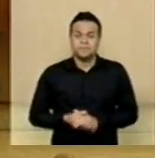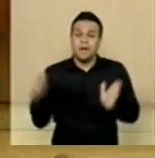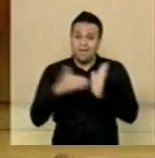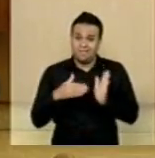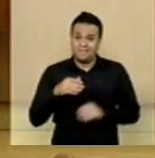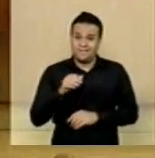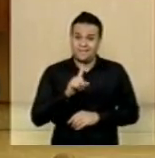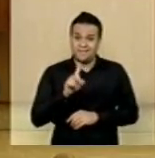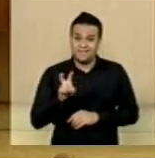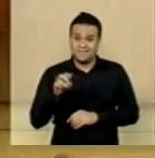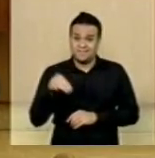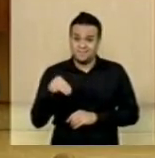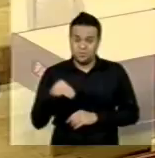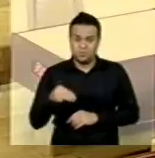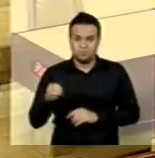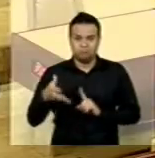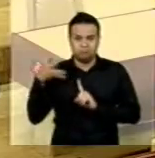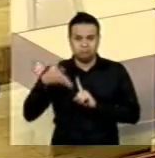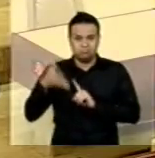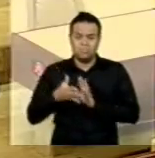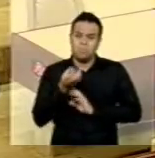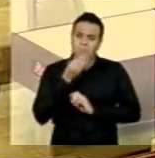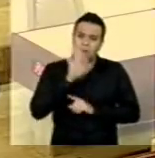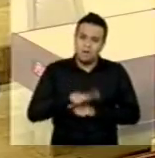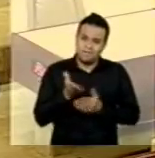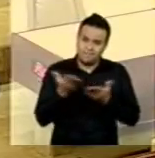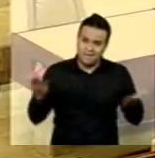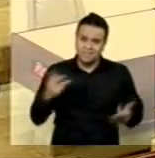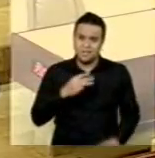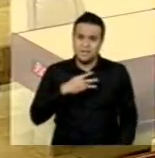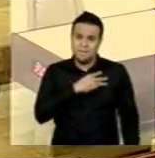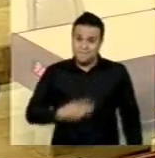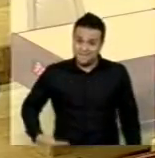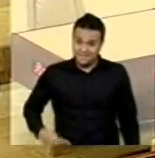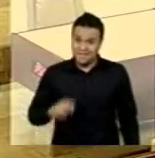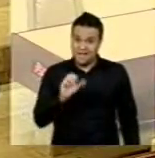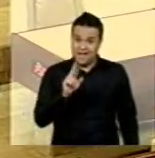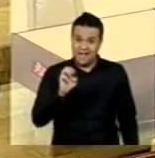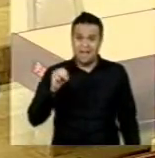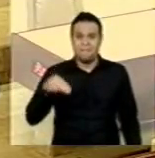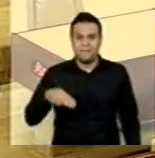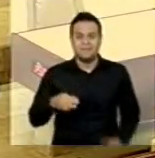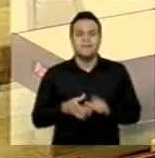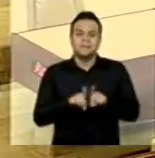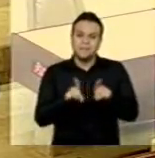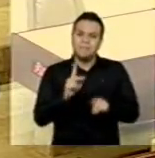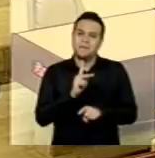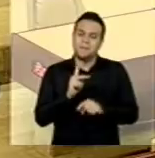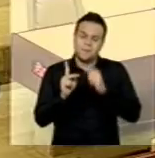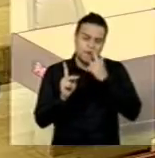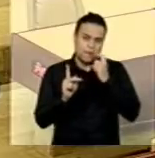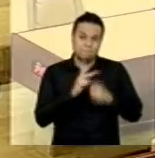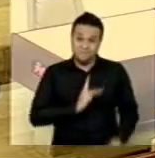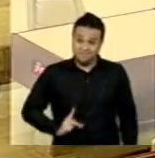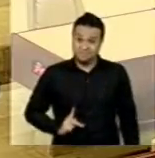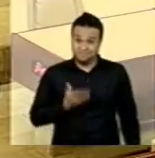15 minutos para se pronunciar. Tem a palavra. Boa tarde, ministra Carmen Lúcia e presidente do STF, por meio